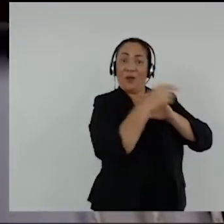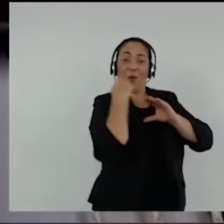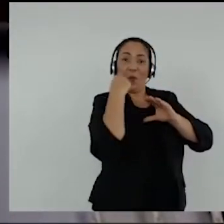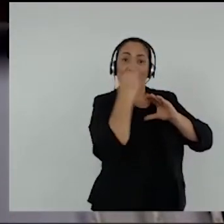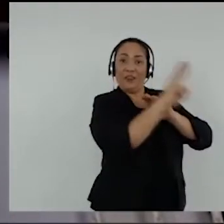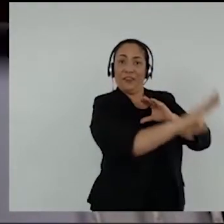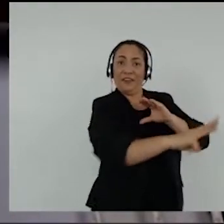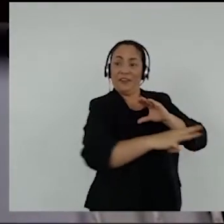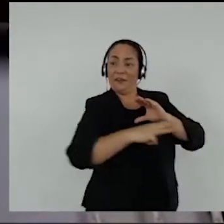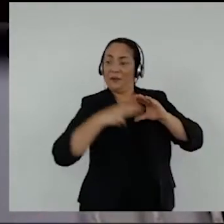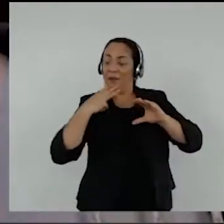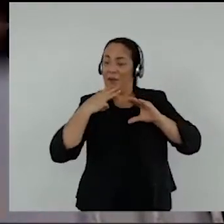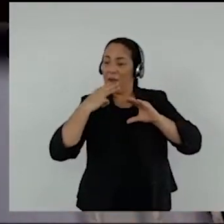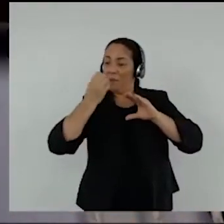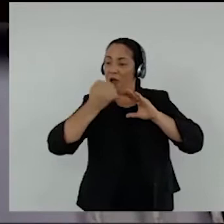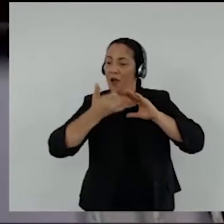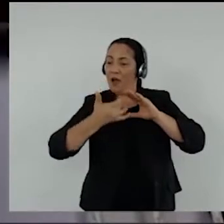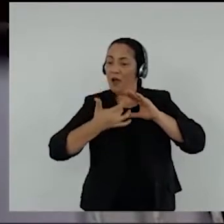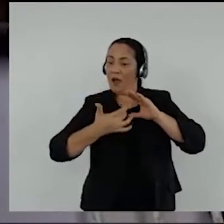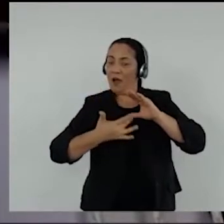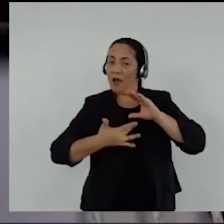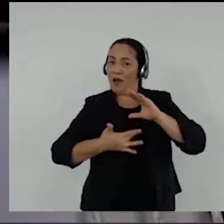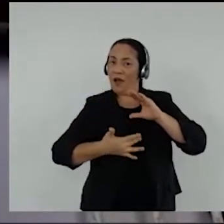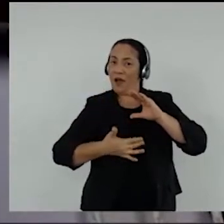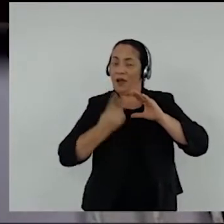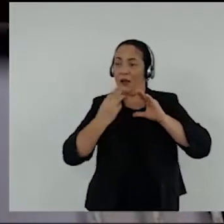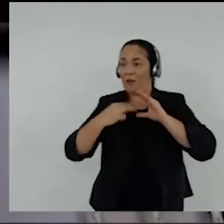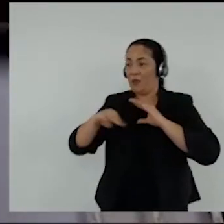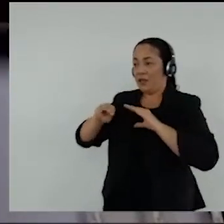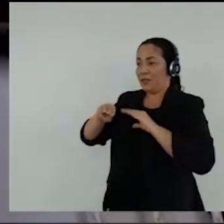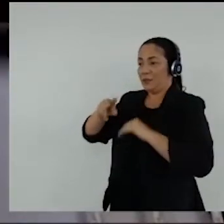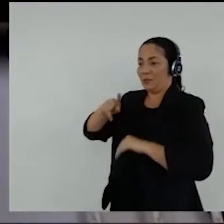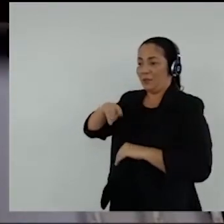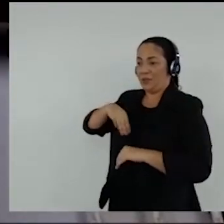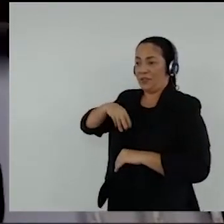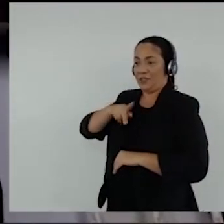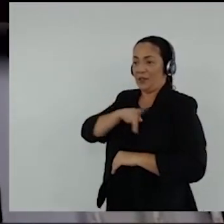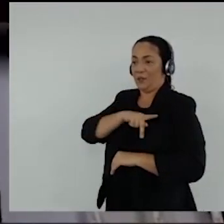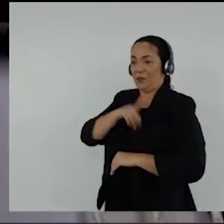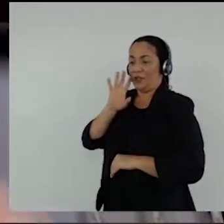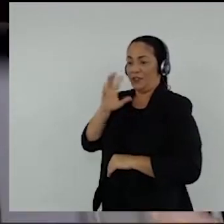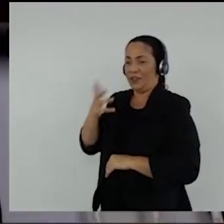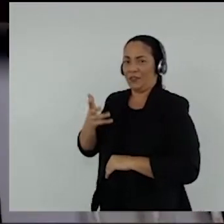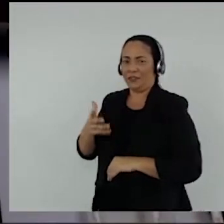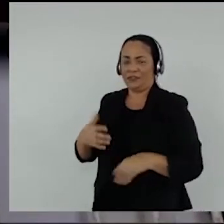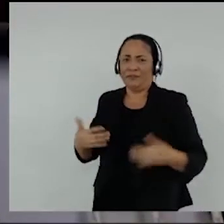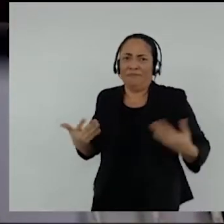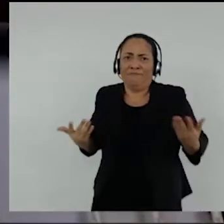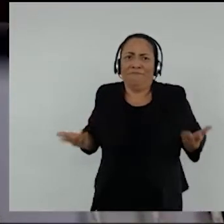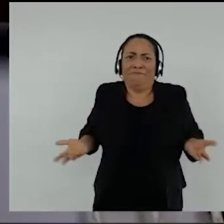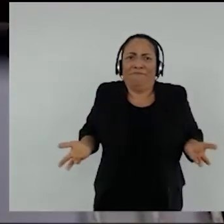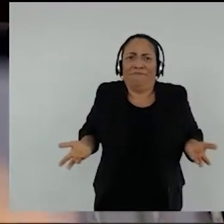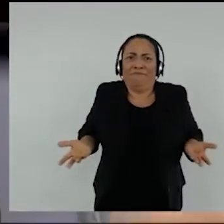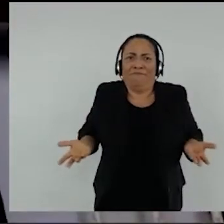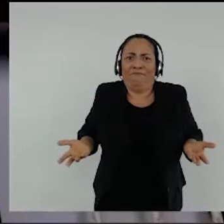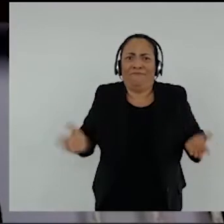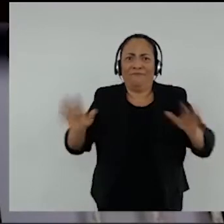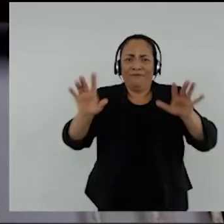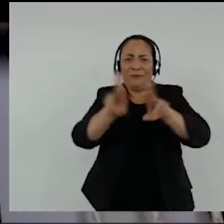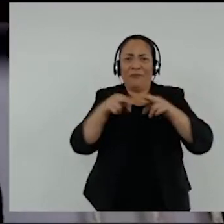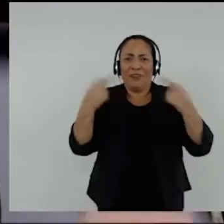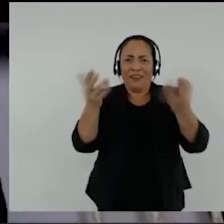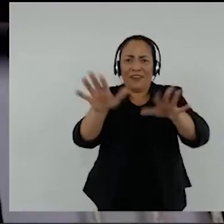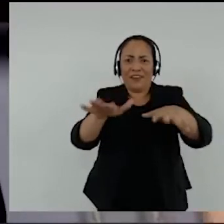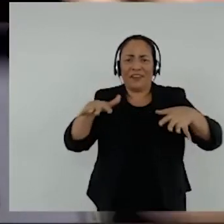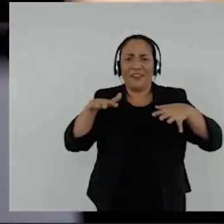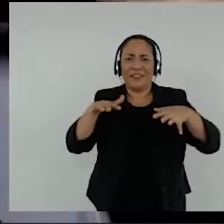suas considerações, passa-se para o MP e já vem a decisão. Mas aí, né, qual é a finalidade de uma audiência de custódia, né,